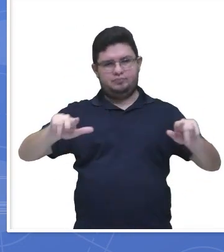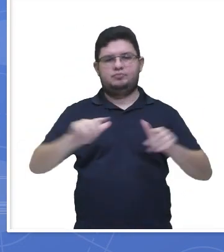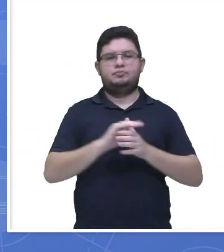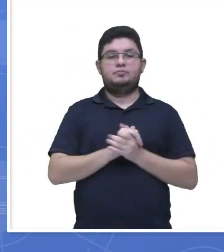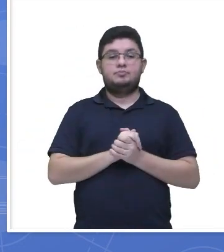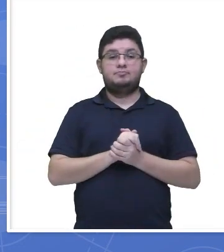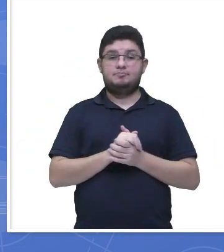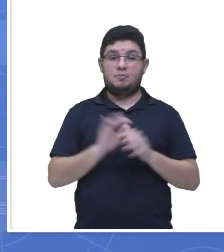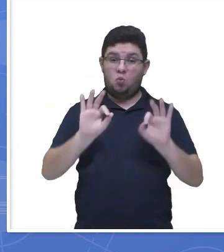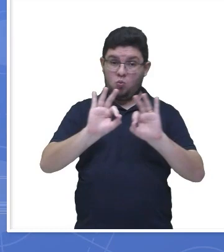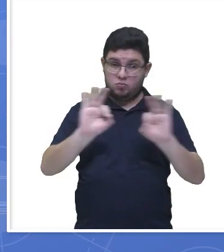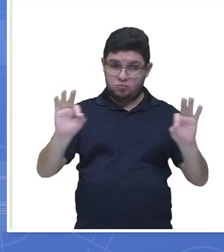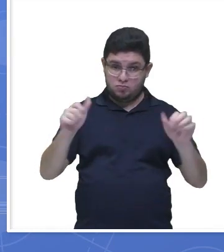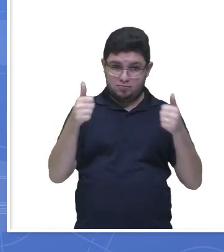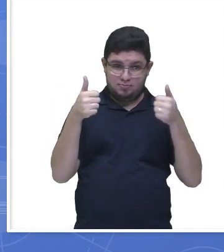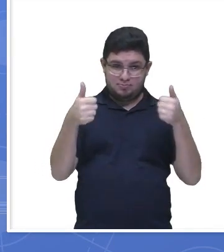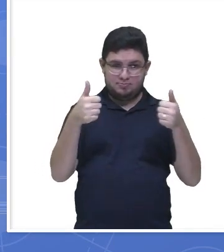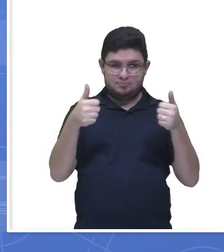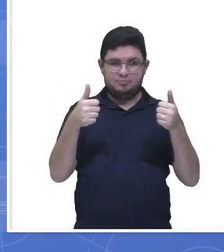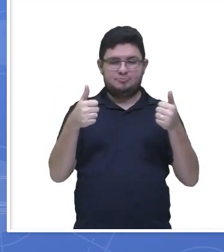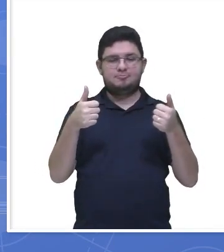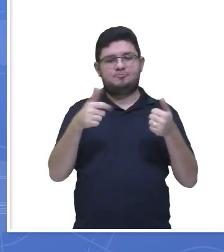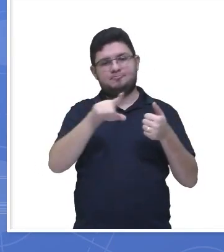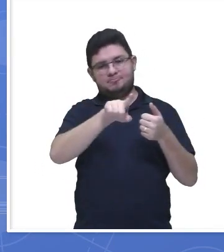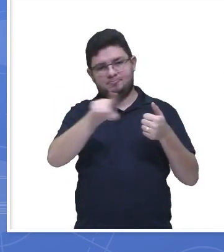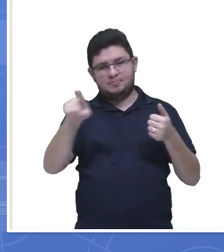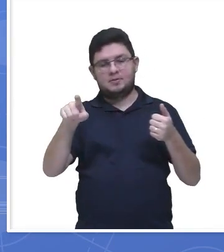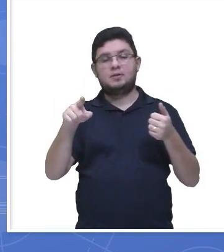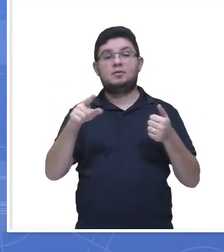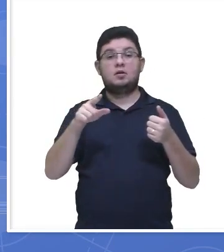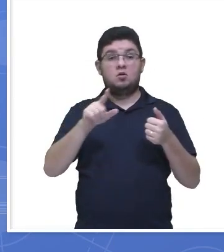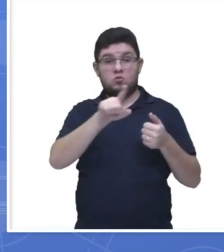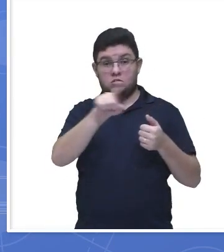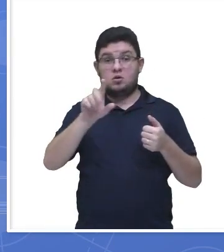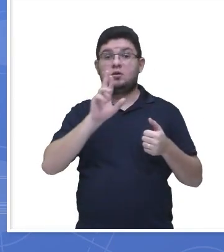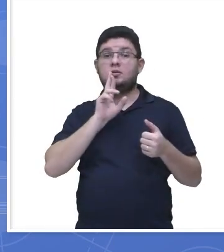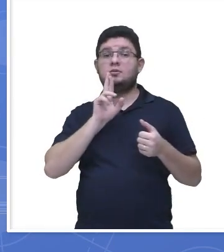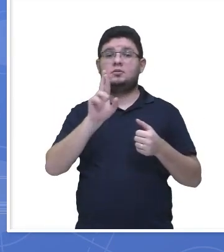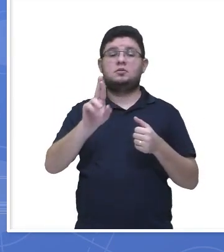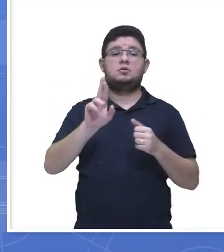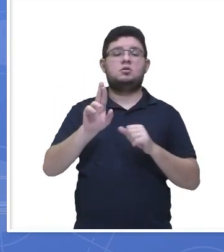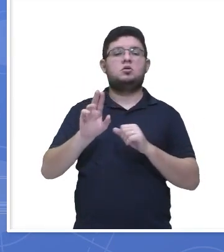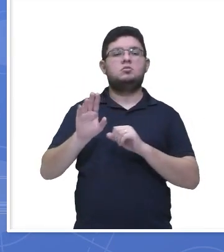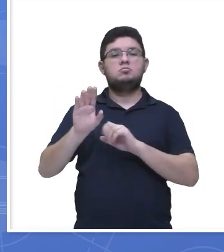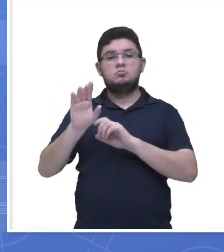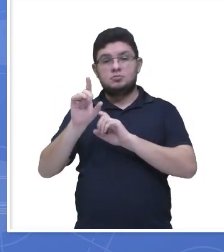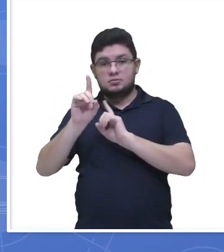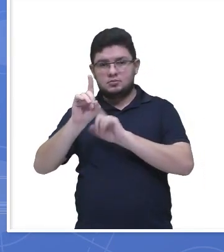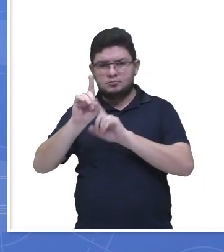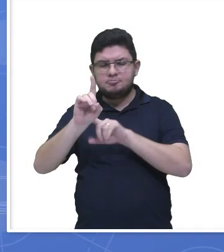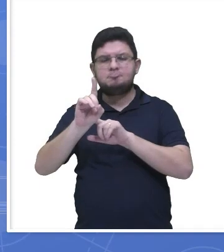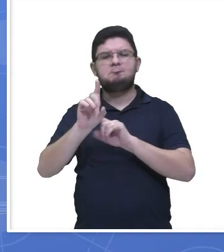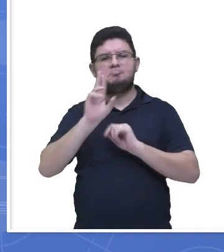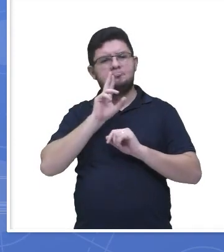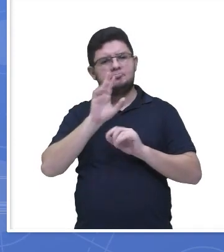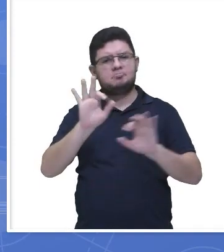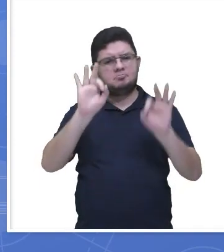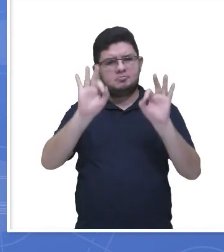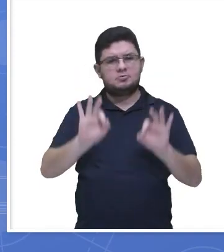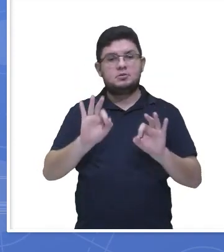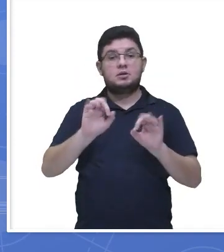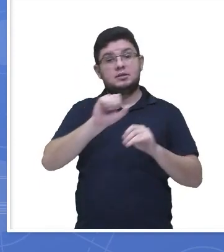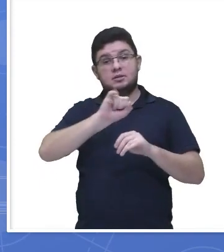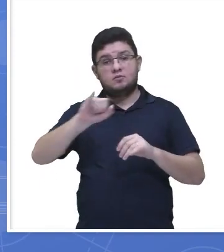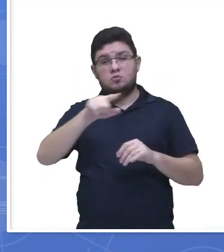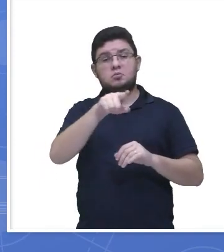Perfeito, então? Perfeito, terceirão. Olha só, quem respondeu a letra D, respondeu certo. Mas quem não conseguiu responder ou